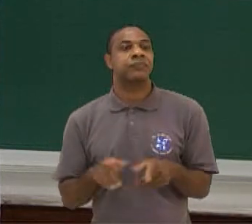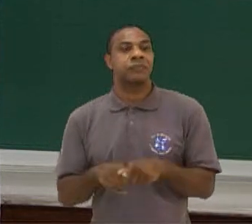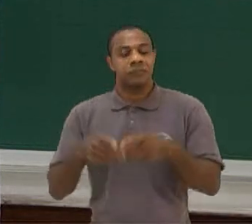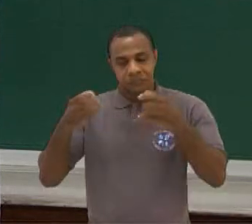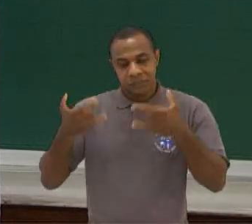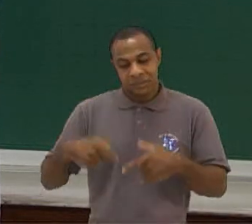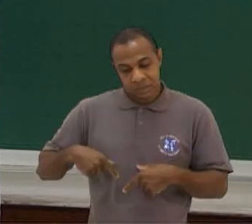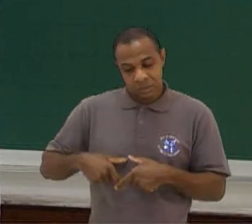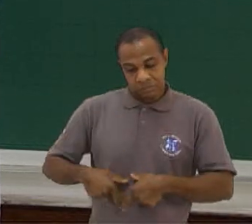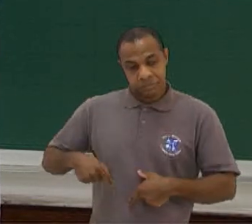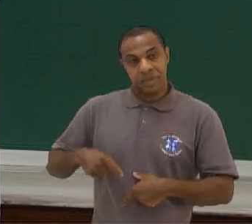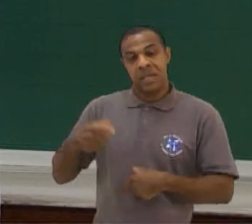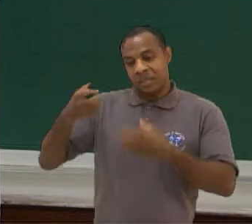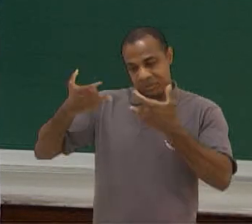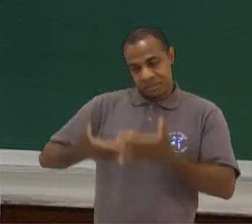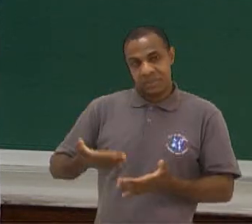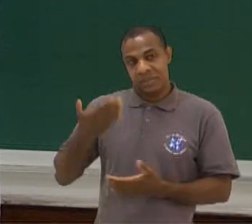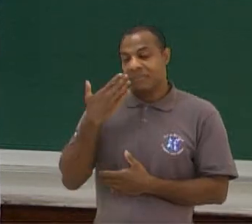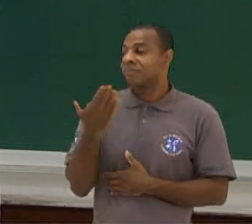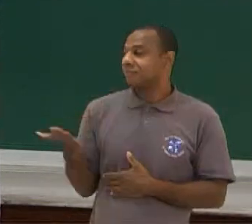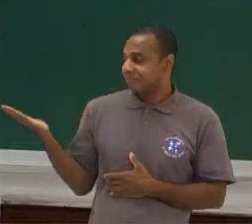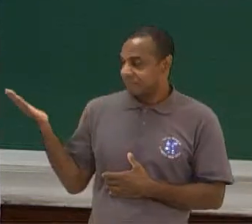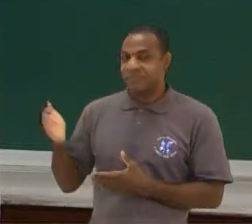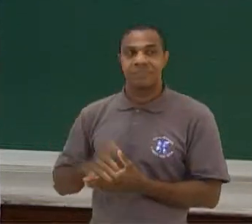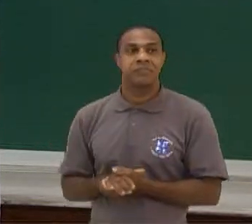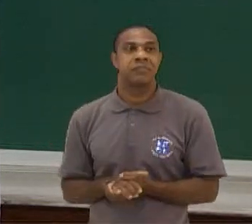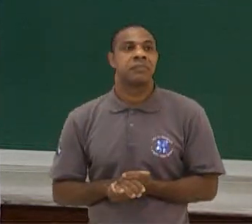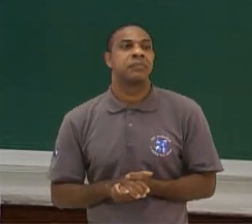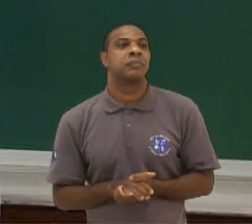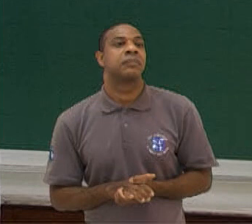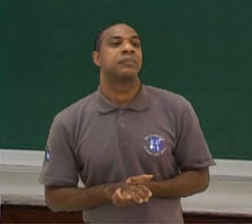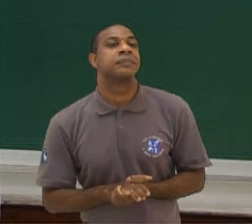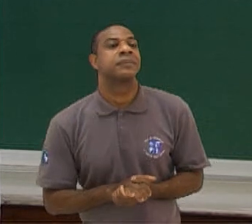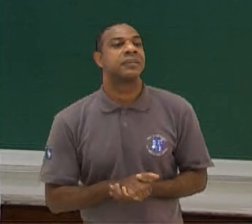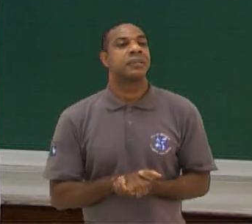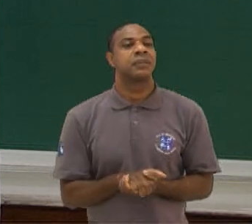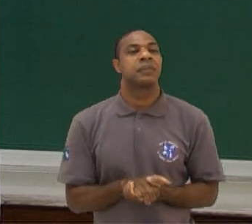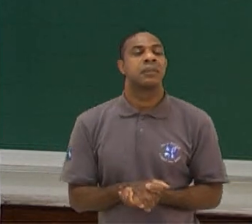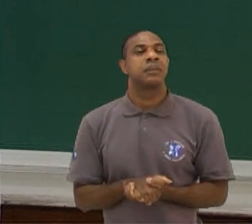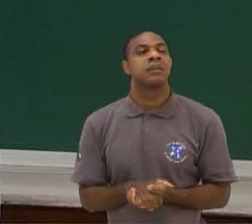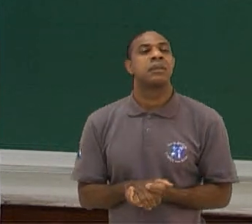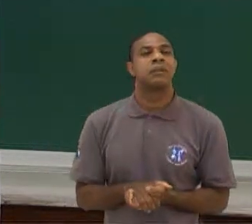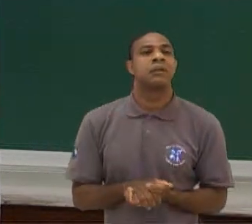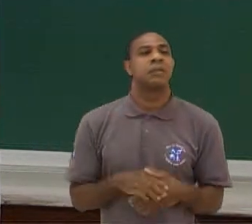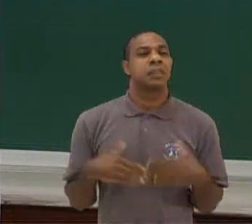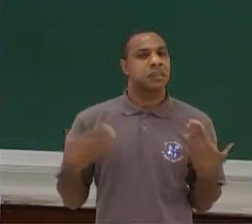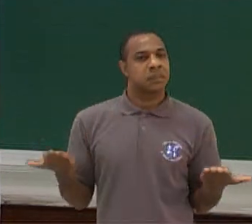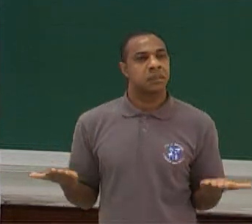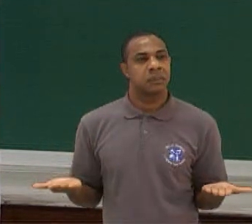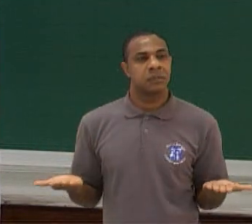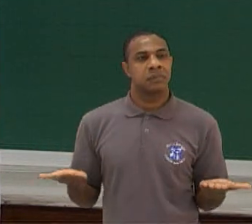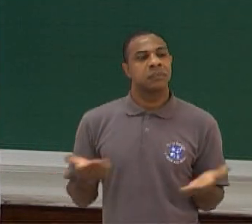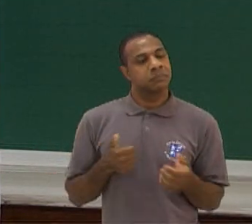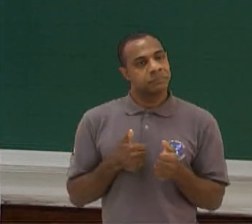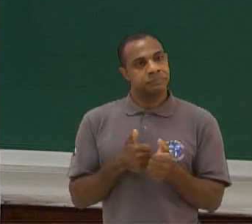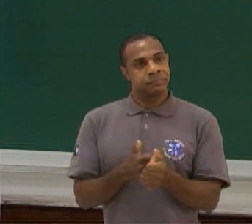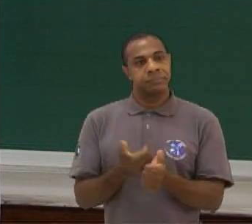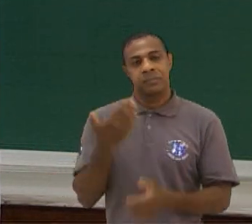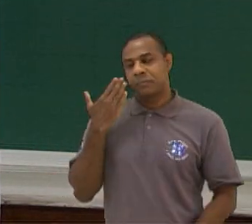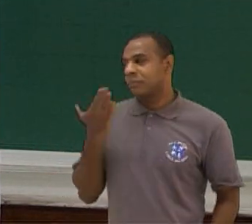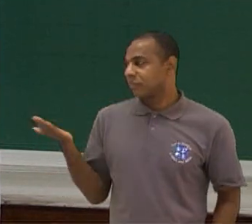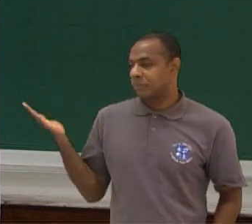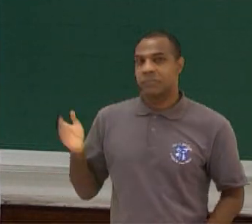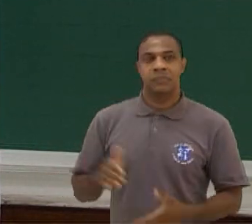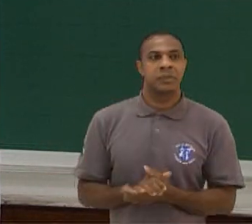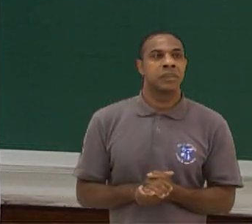degrada a proteína. E aqui eu não estou falando de proteína. Belezinha? Tá? Então, vamos prosseguindo aqui com a nossa